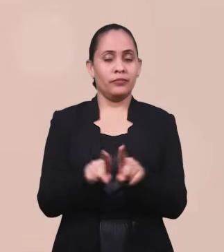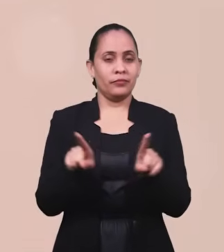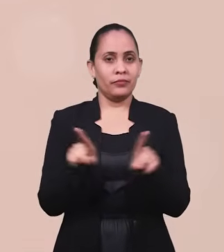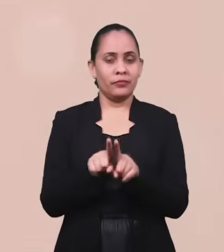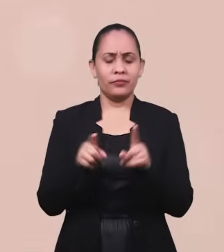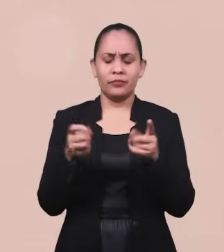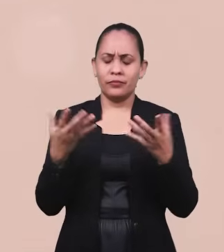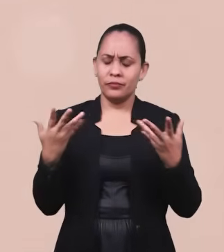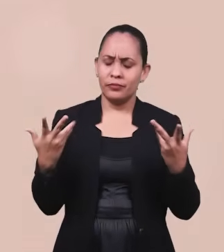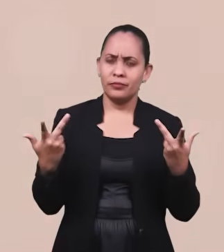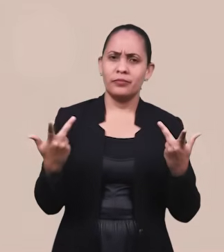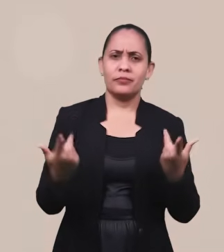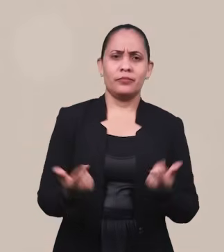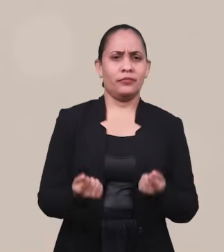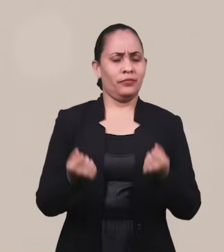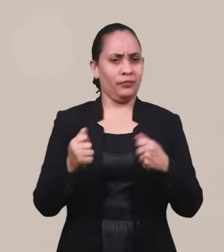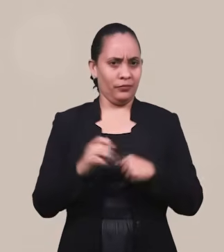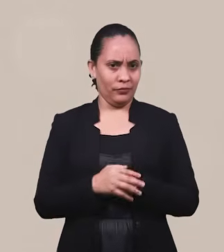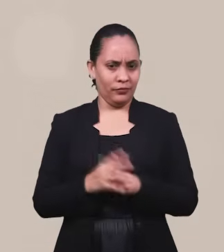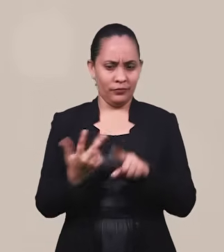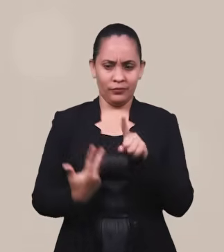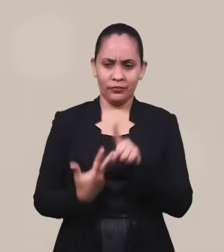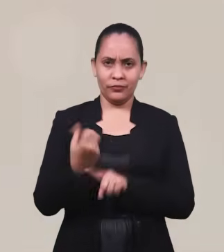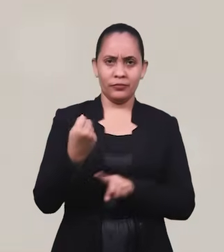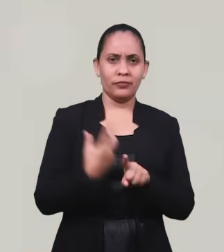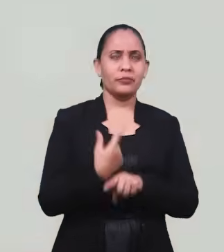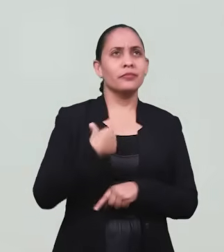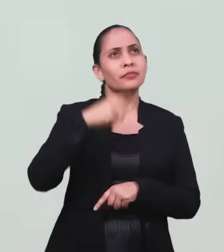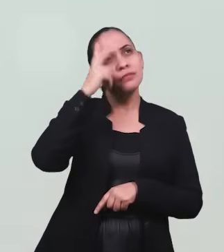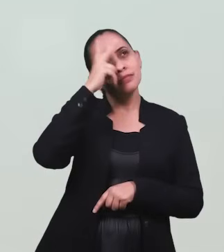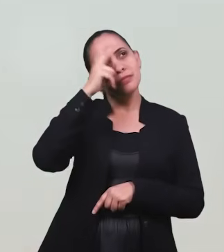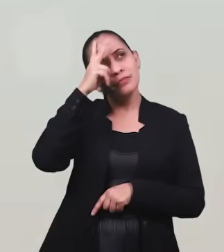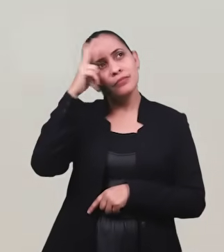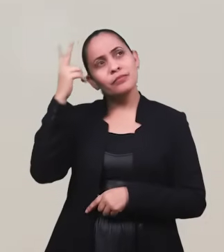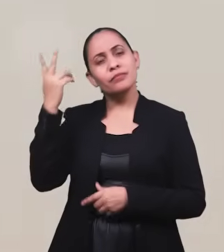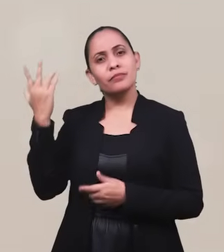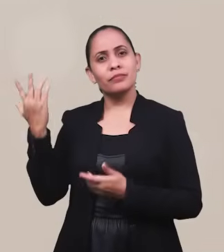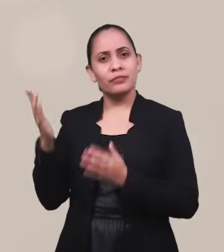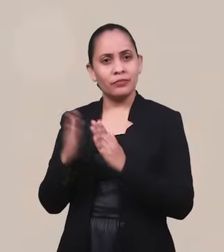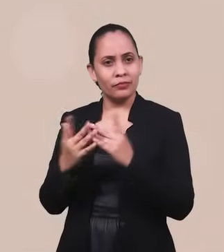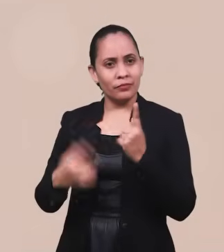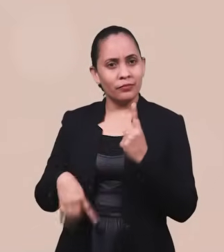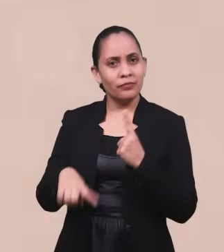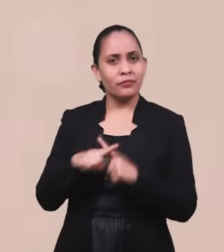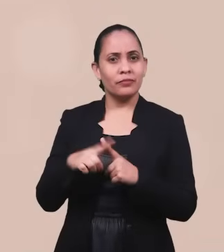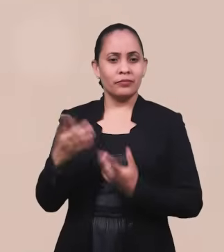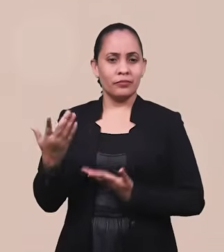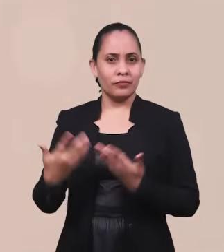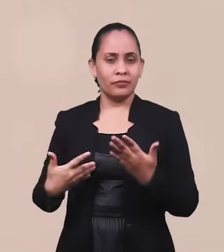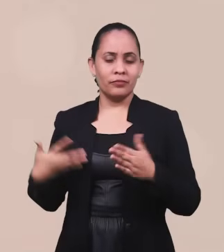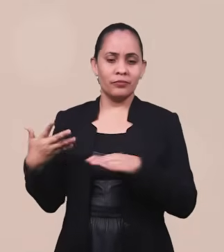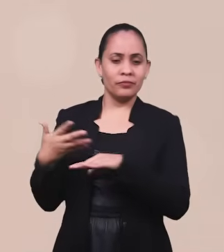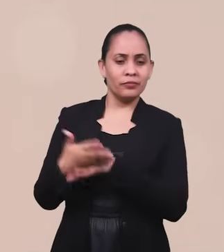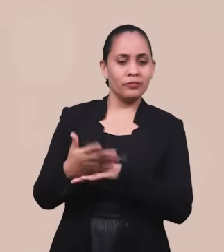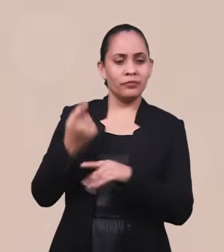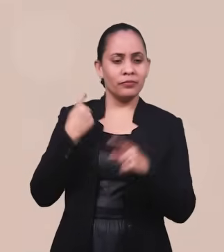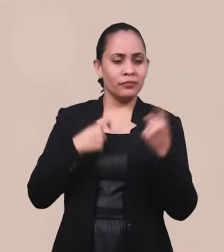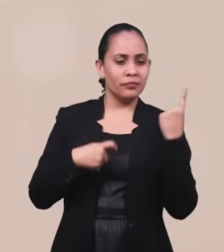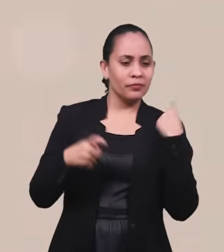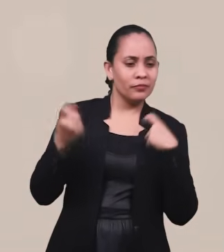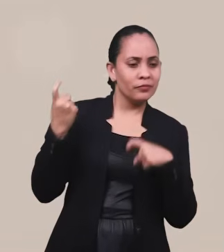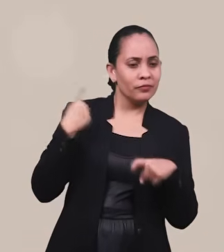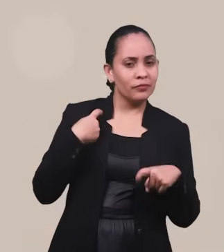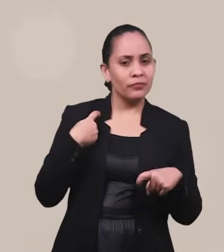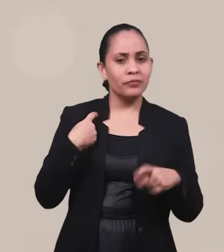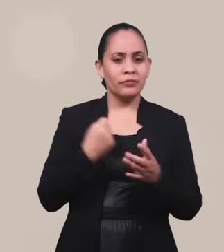grandes vitórias por meio da oração. Me lembro de uma das igrejas que o irmão chegou preocupado que o contrato